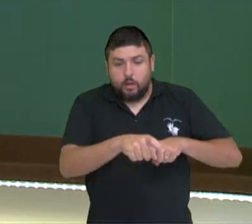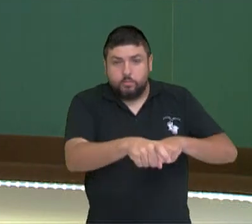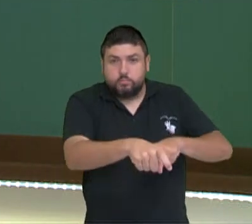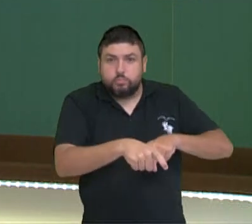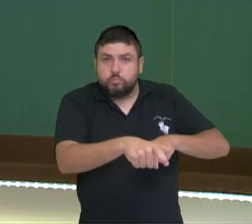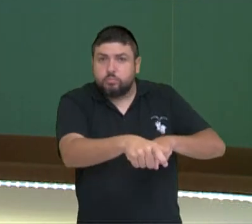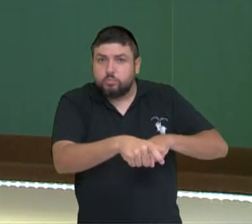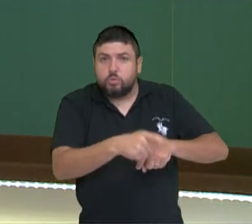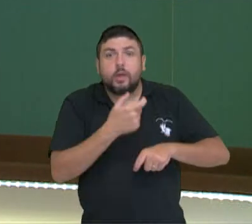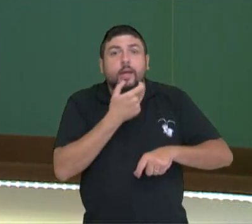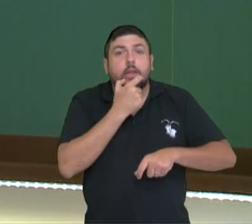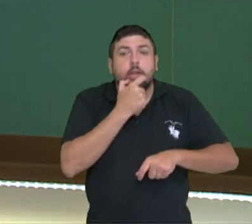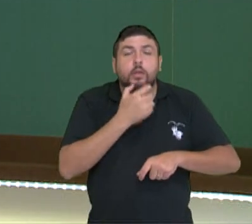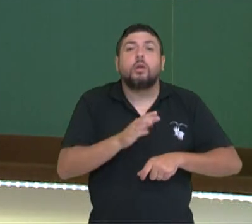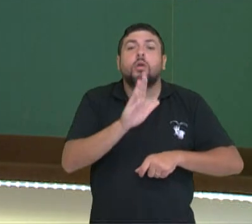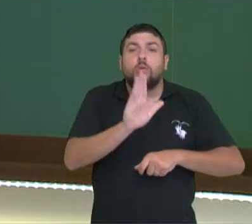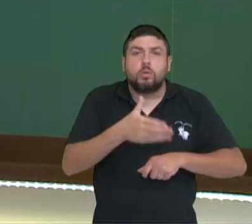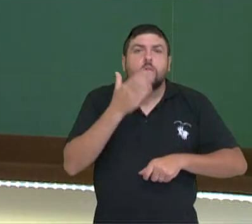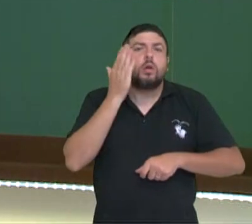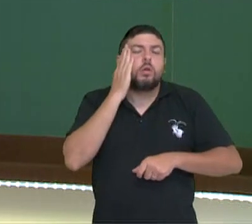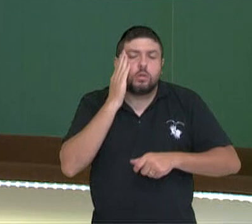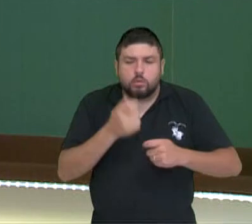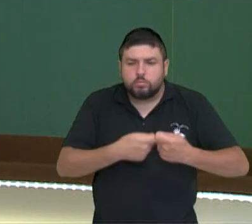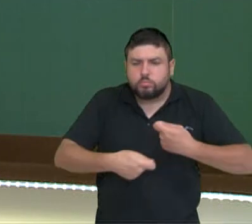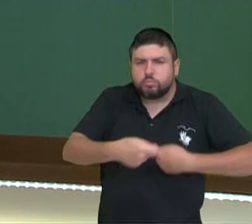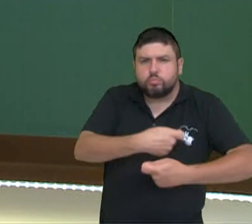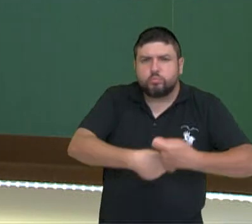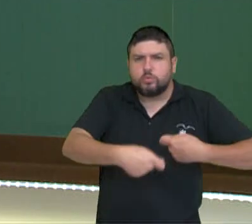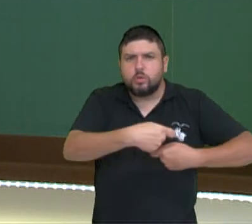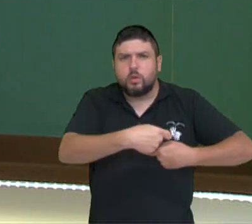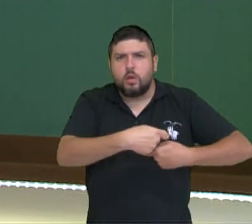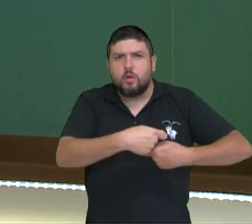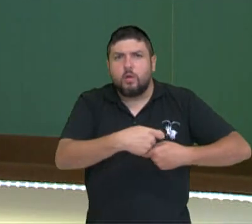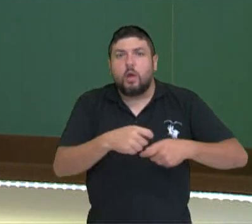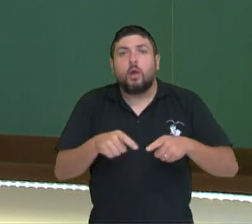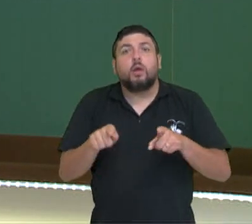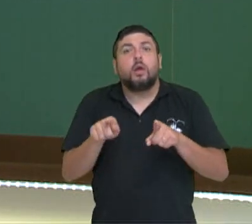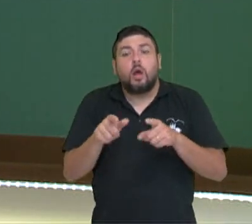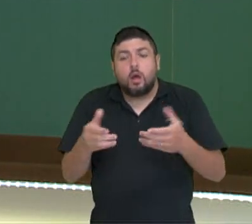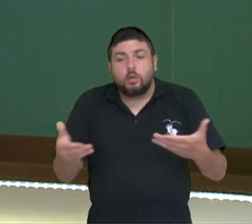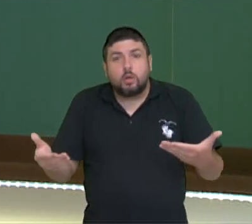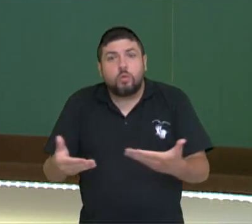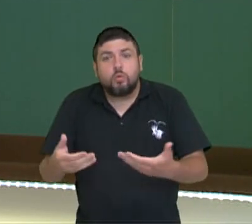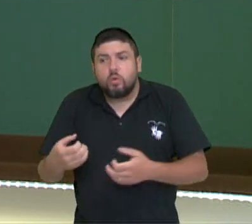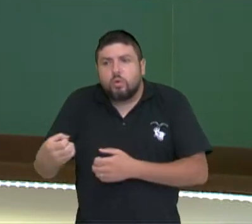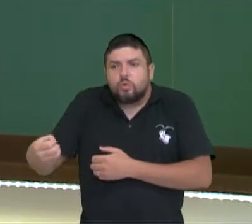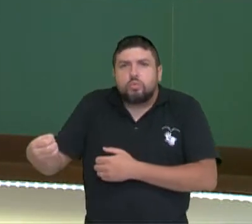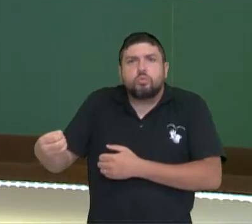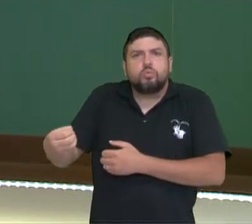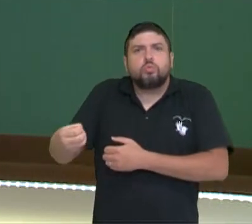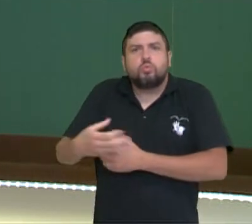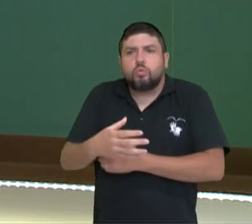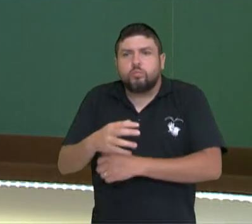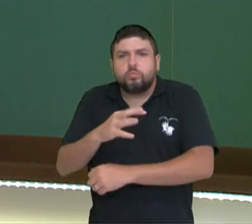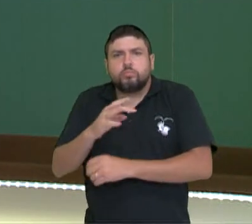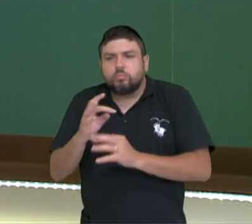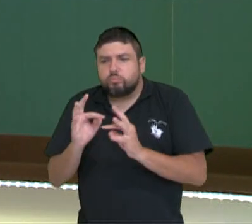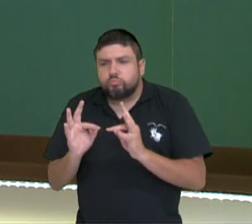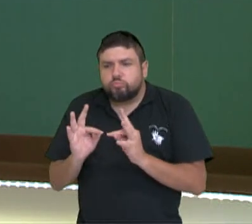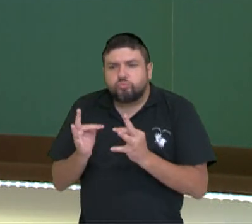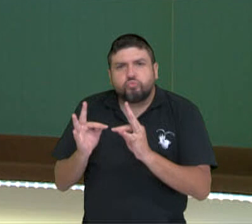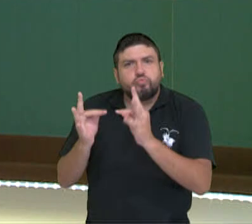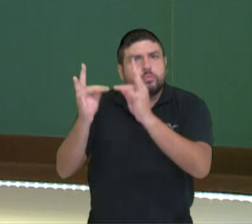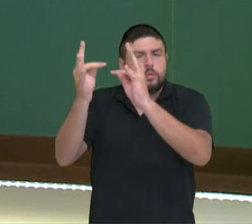usava técnicas modernas para garantir a sua produção. Lá, desde o processo em que o comércio marítimo começa a